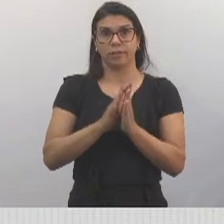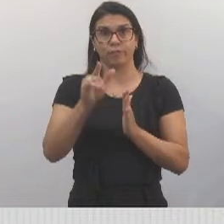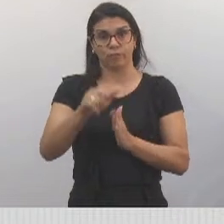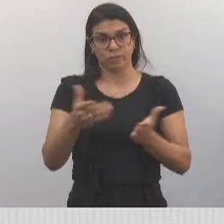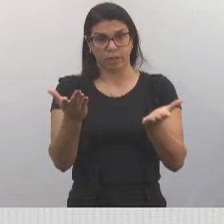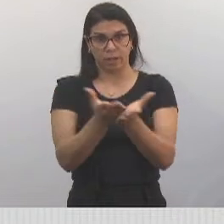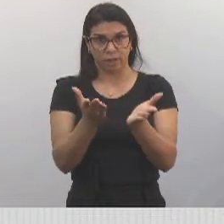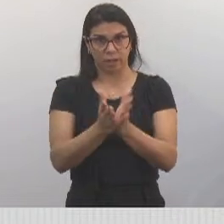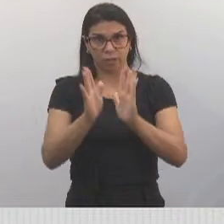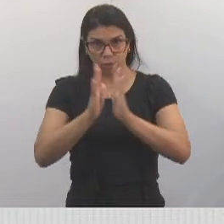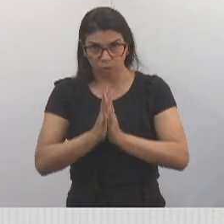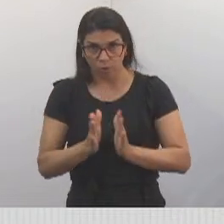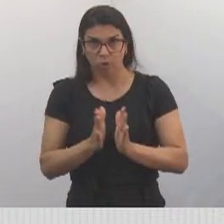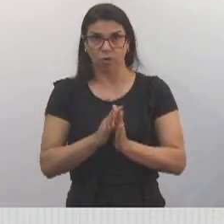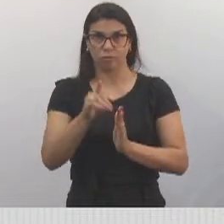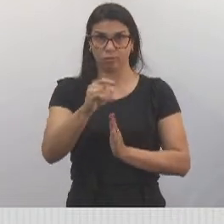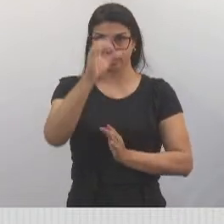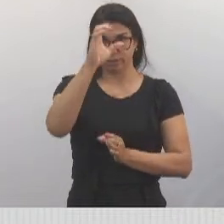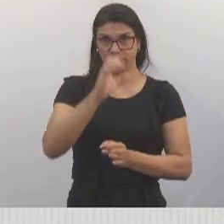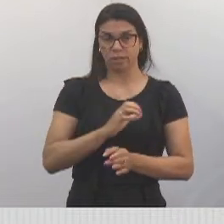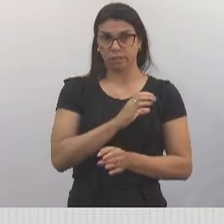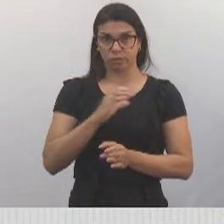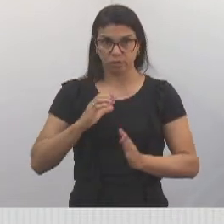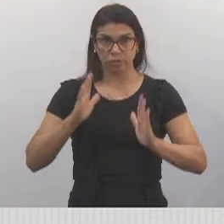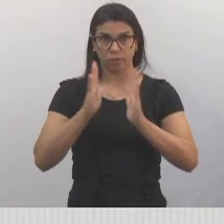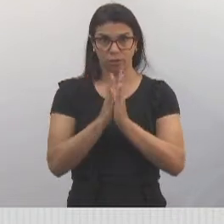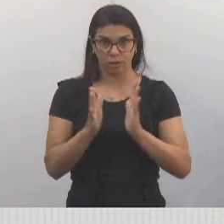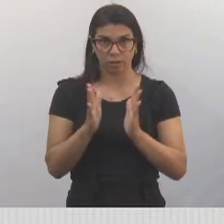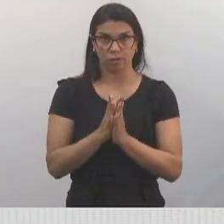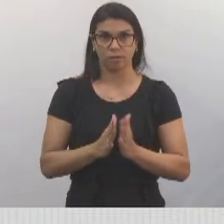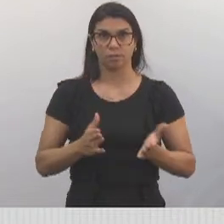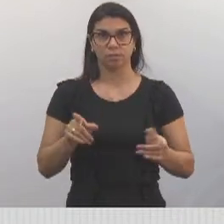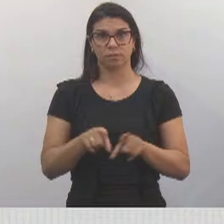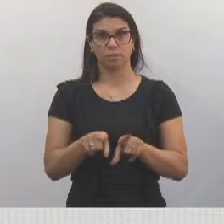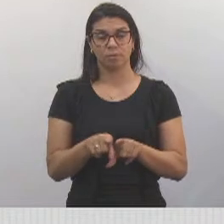evangélico ora, católico reza. Por quê? Porque se tiver